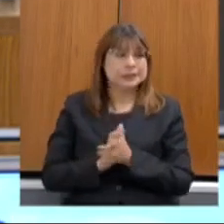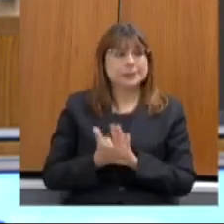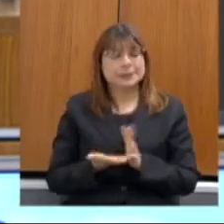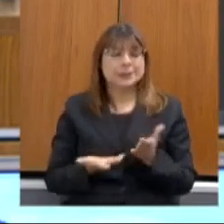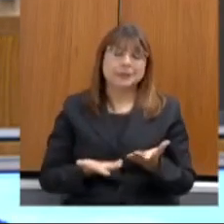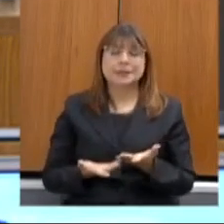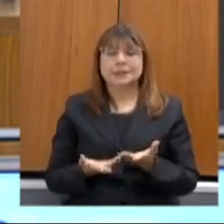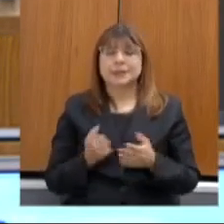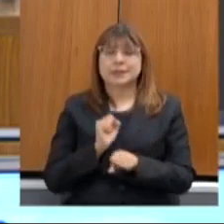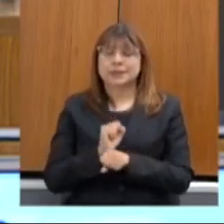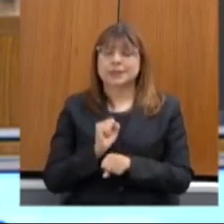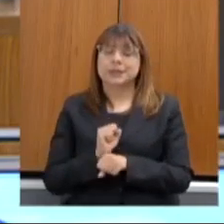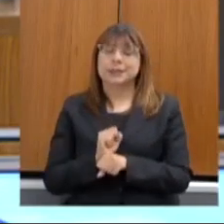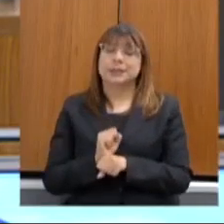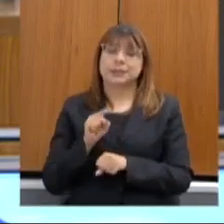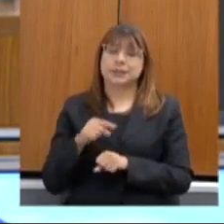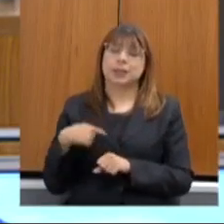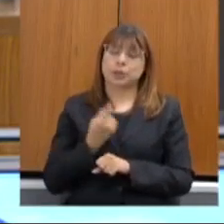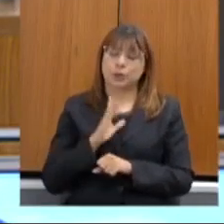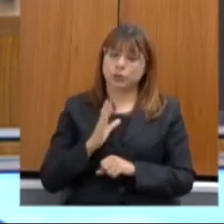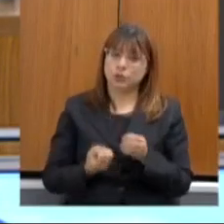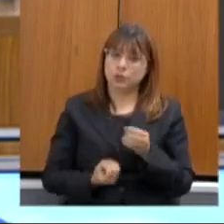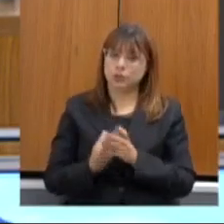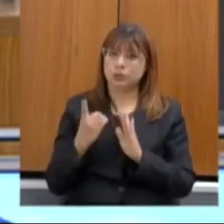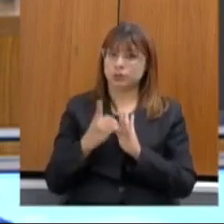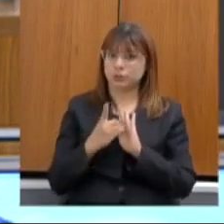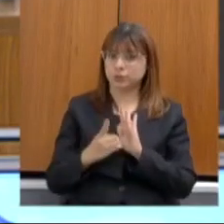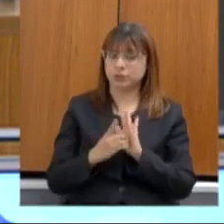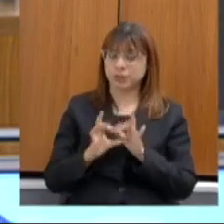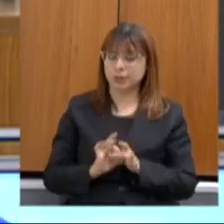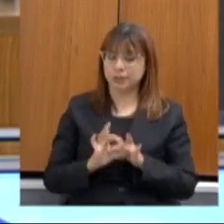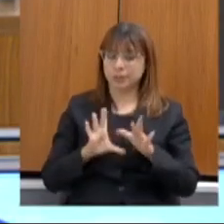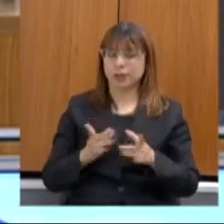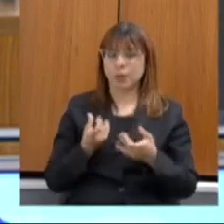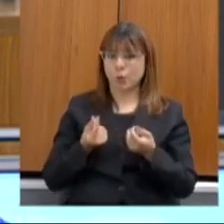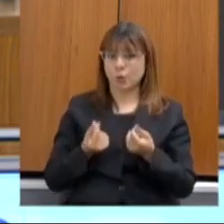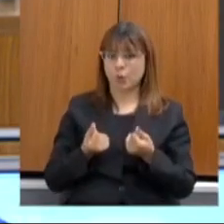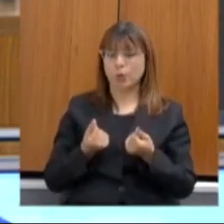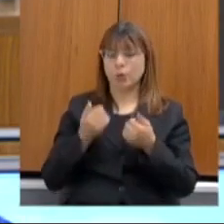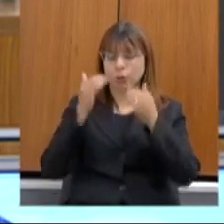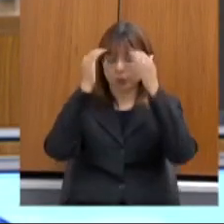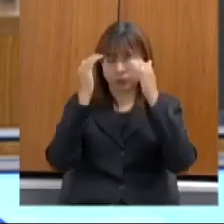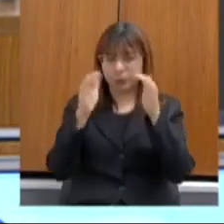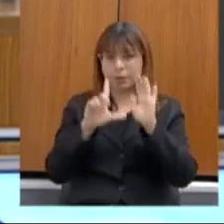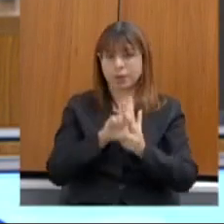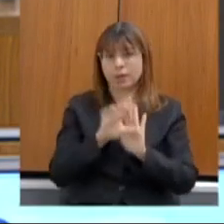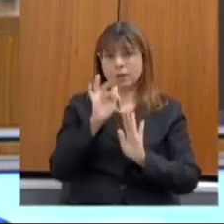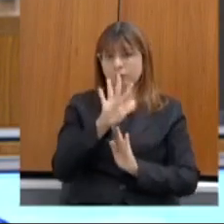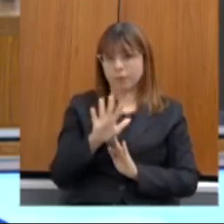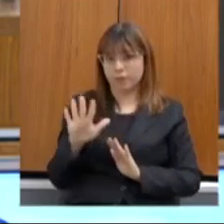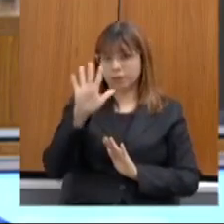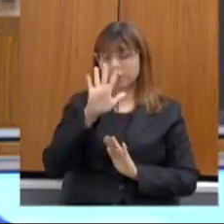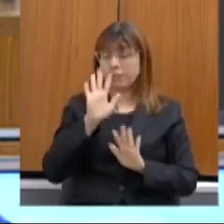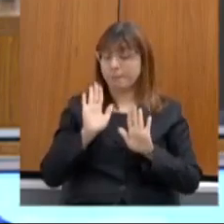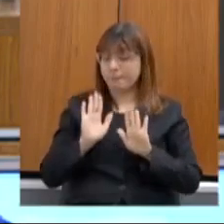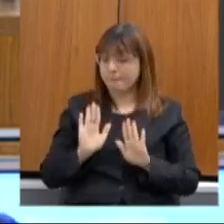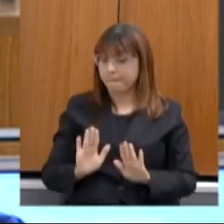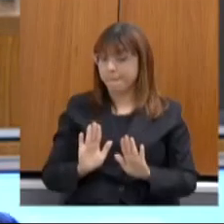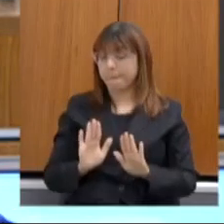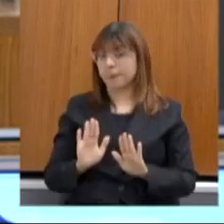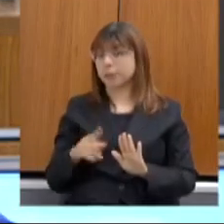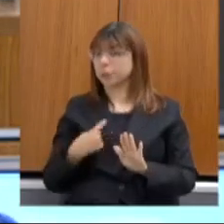nós fizemos o decreto de liberdade Econômica com base na lei federal mas nós temos